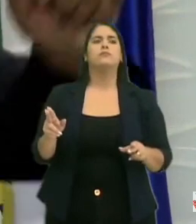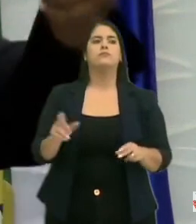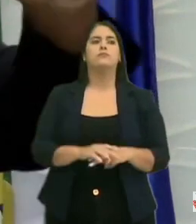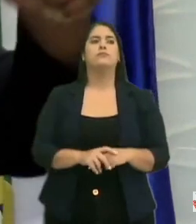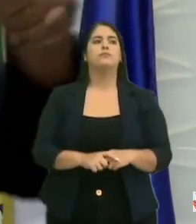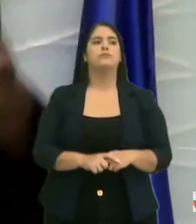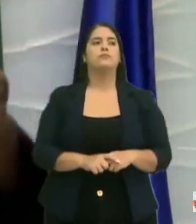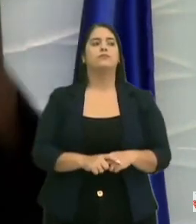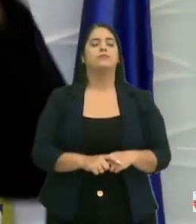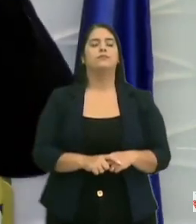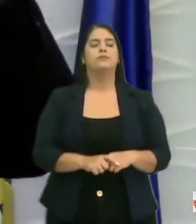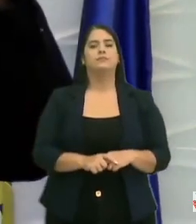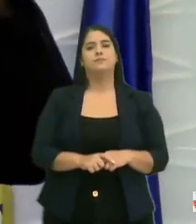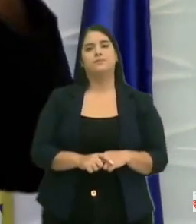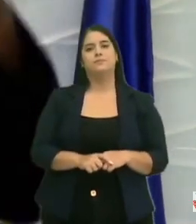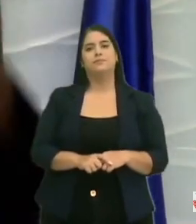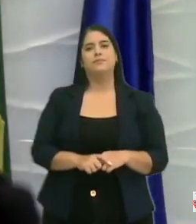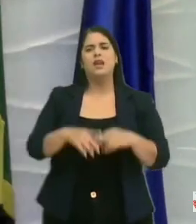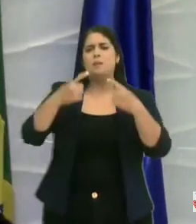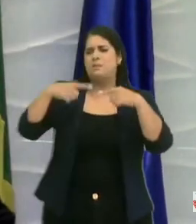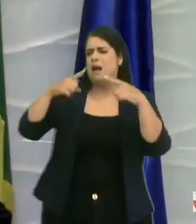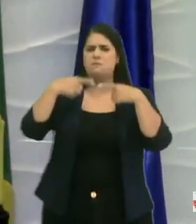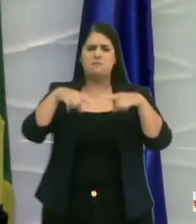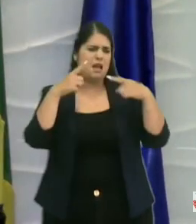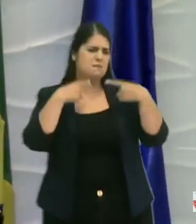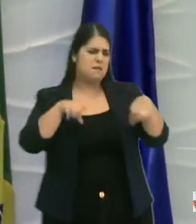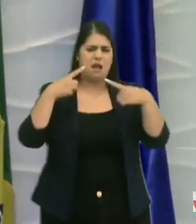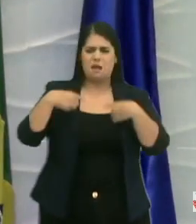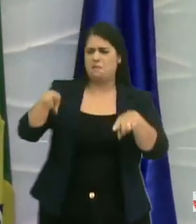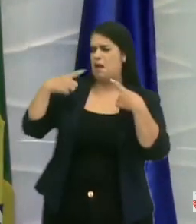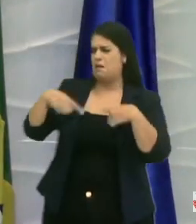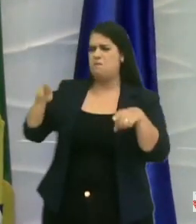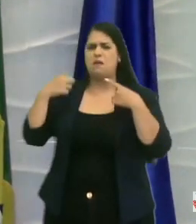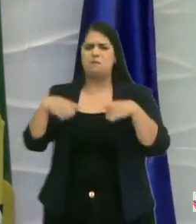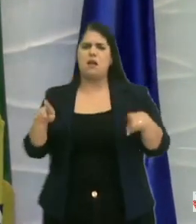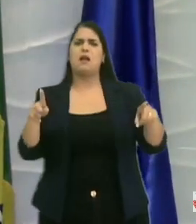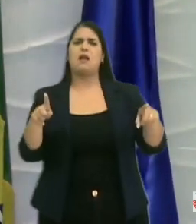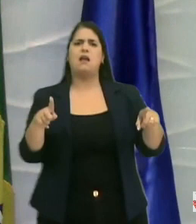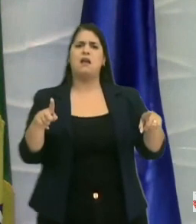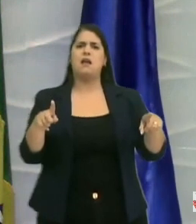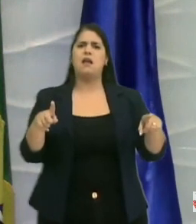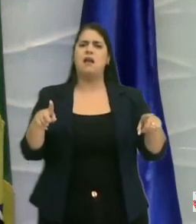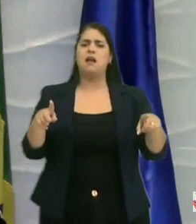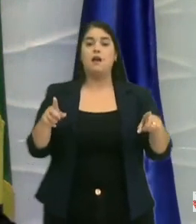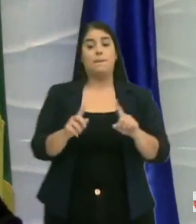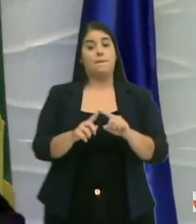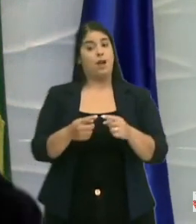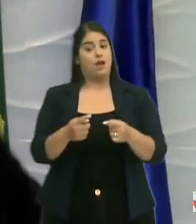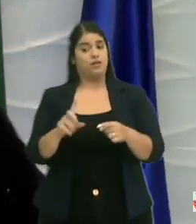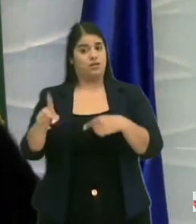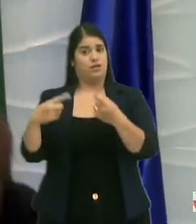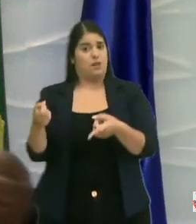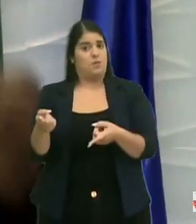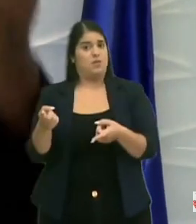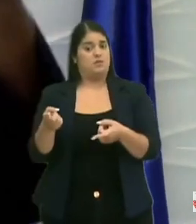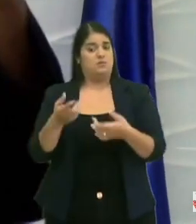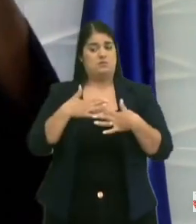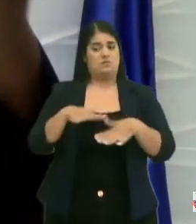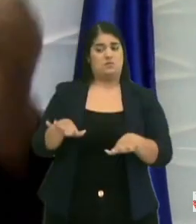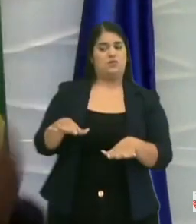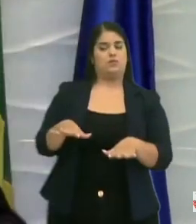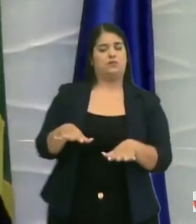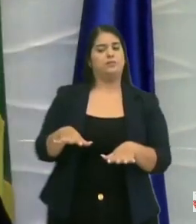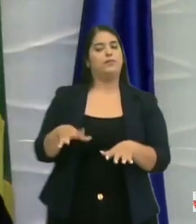em relógio velho. De isso. Quando as consequências vêm, acha ruim. Meu amigo, observe o que você